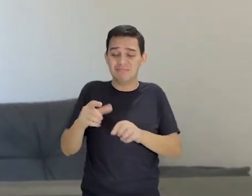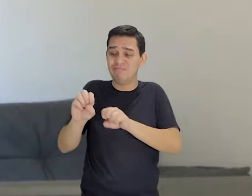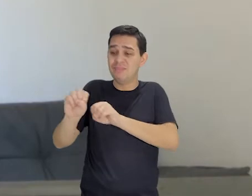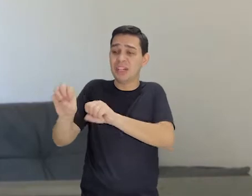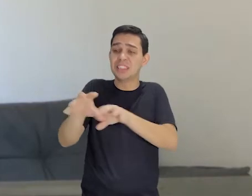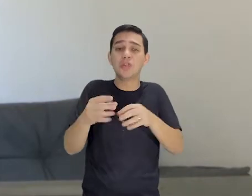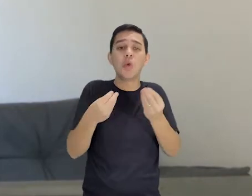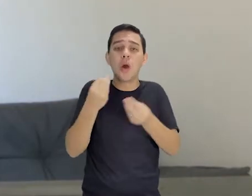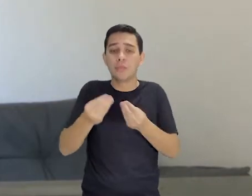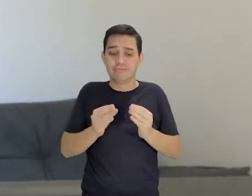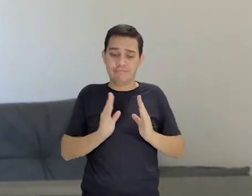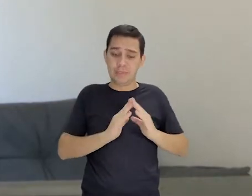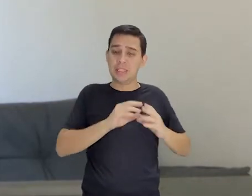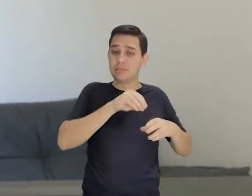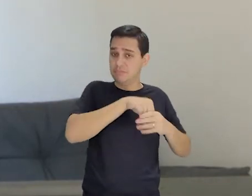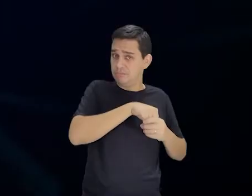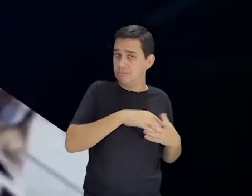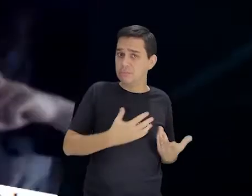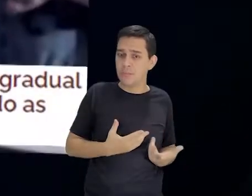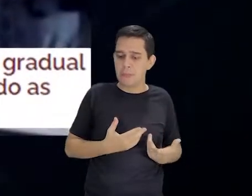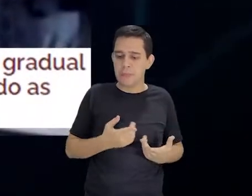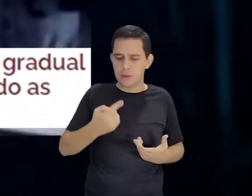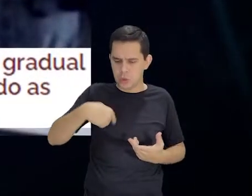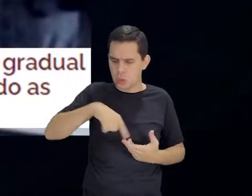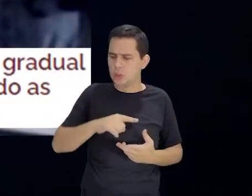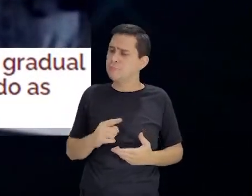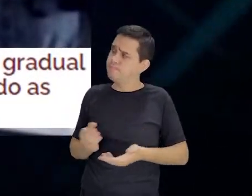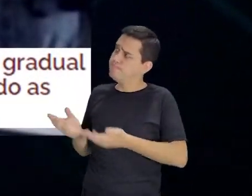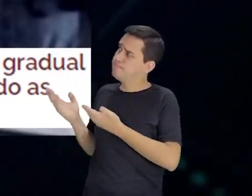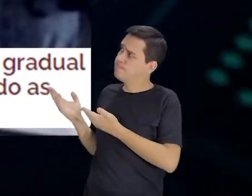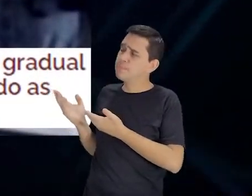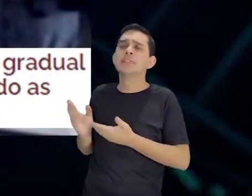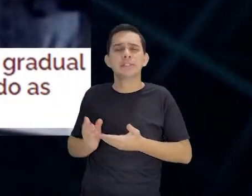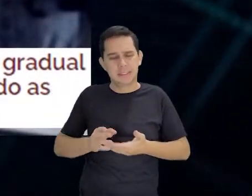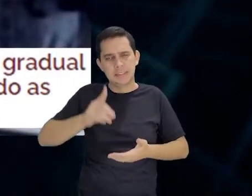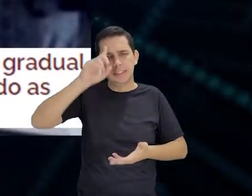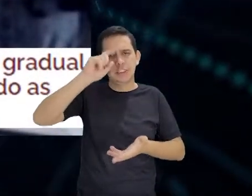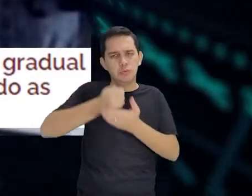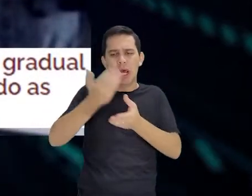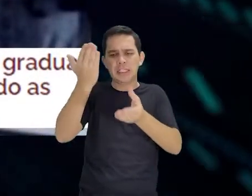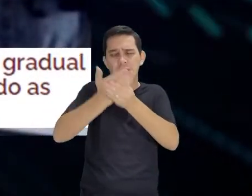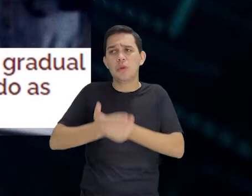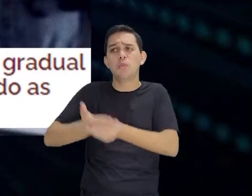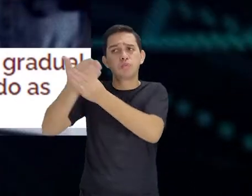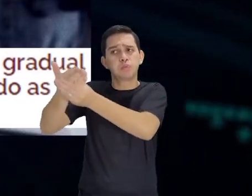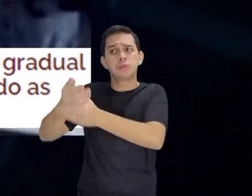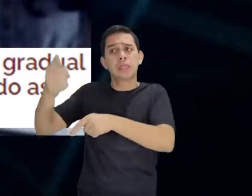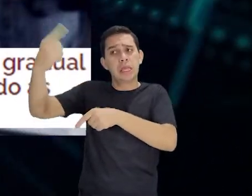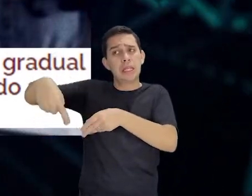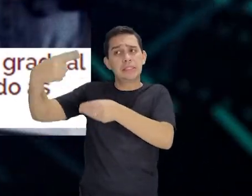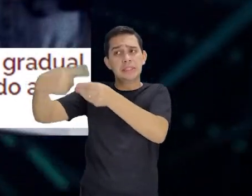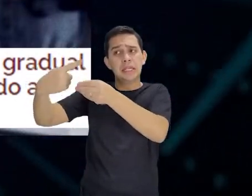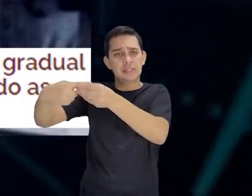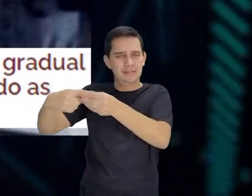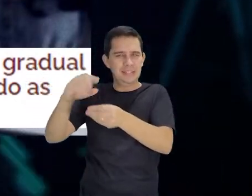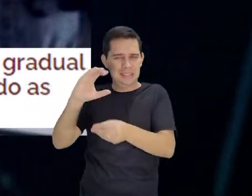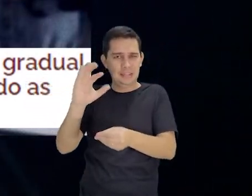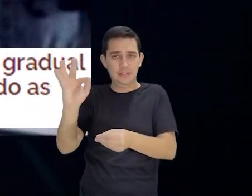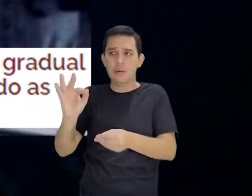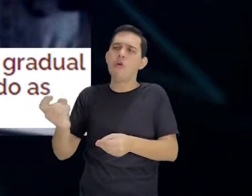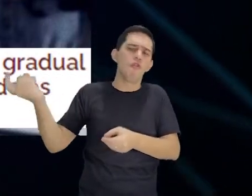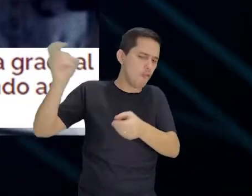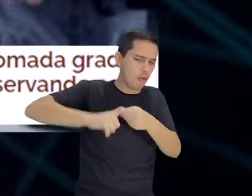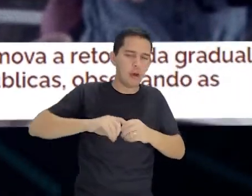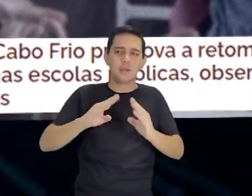educação e, portanto, a gente ajuizou essa ação para que o município de Cabo Frio retome as aulas presenciais, retome